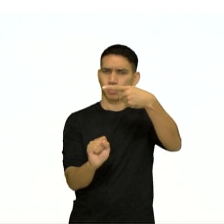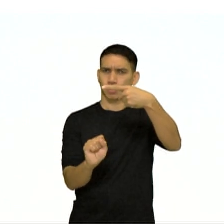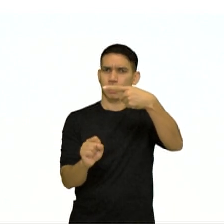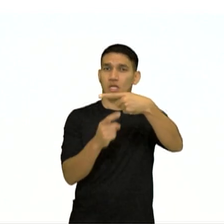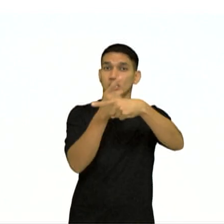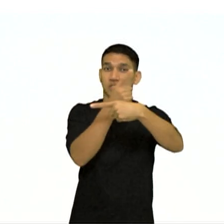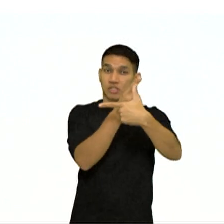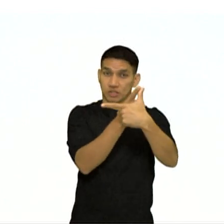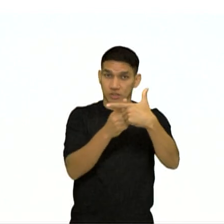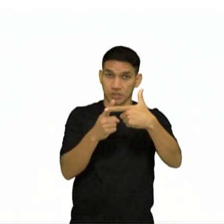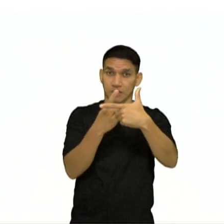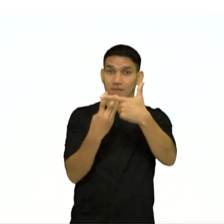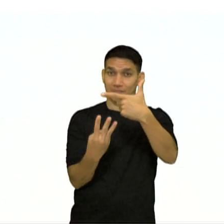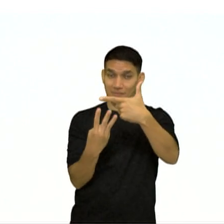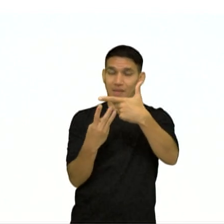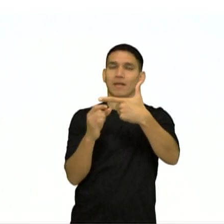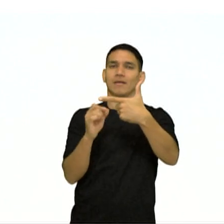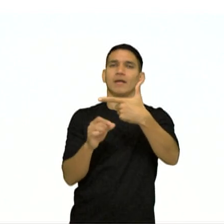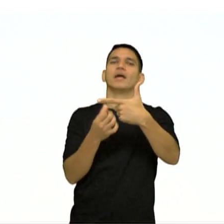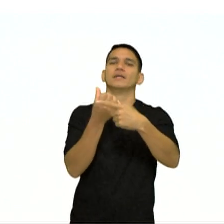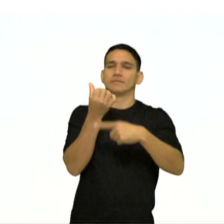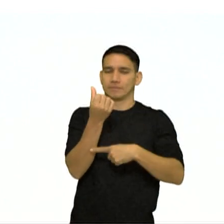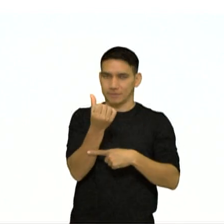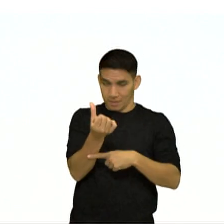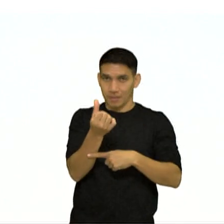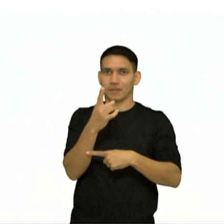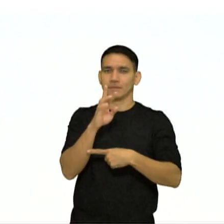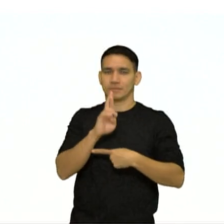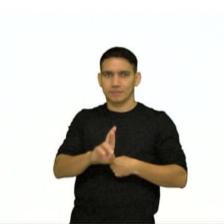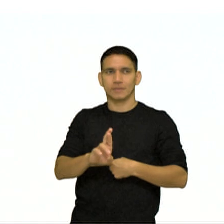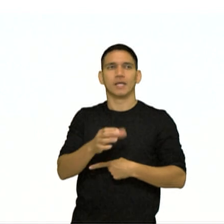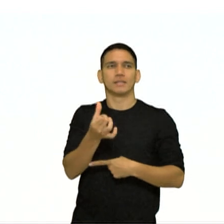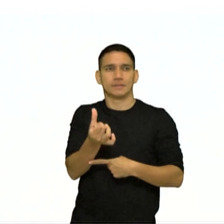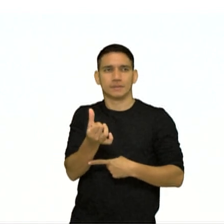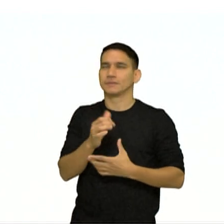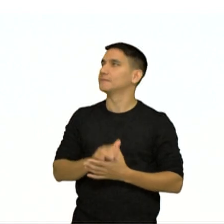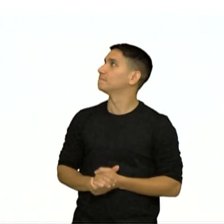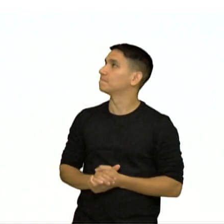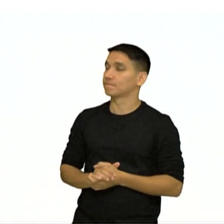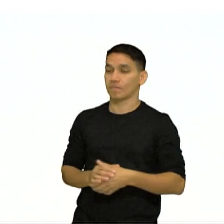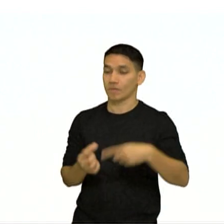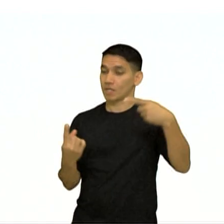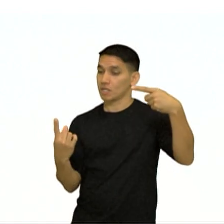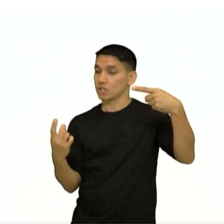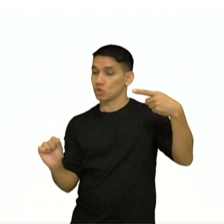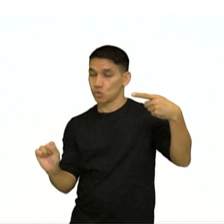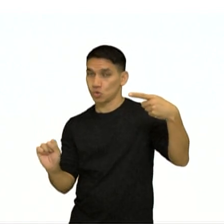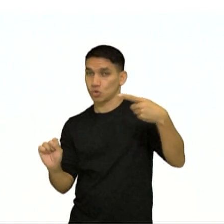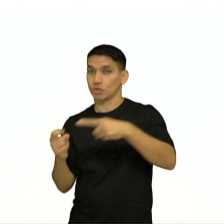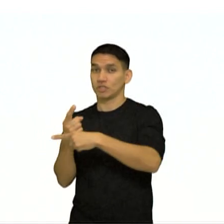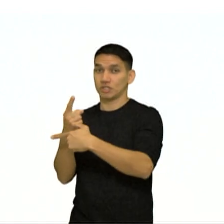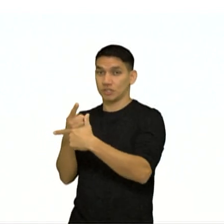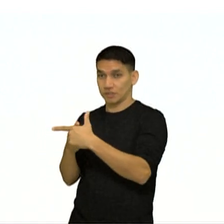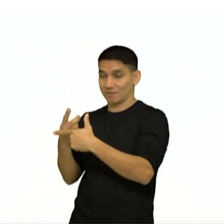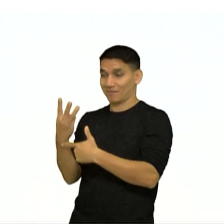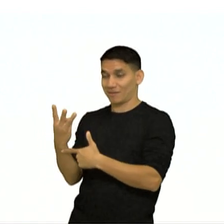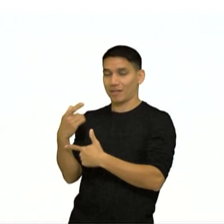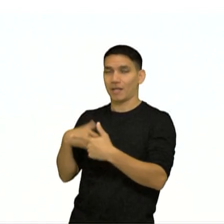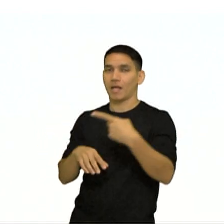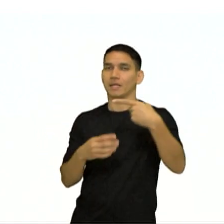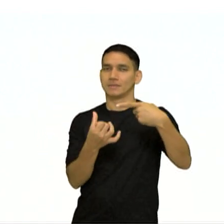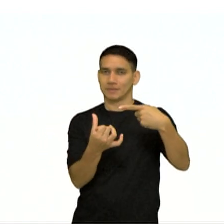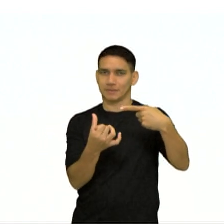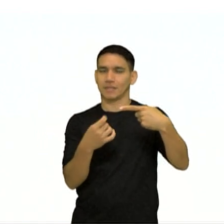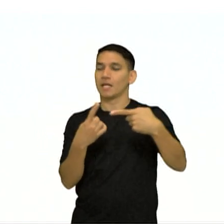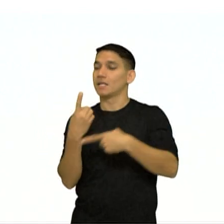6 e 6 x 1 é 6 há 18 dividido por 6 é 3 e 3